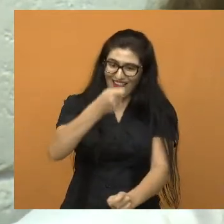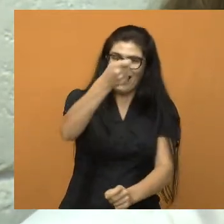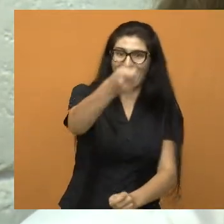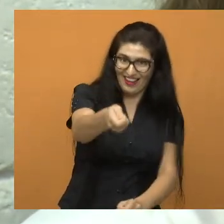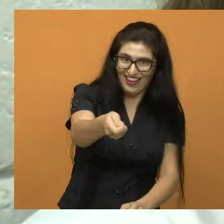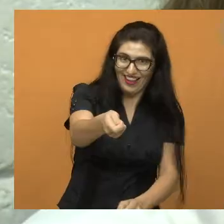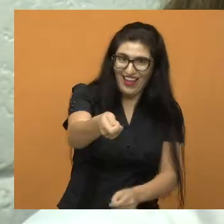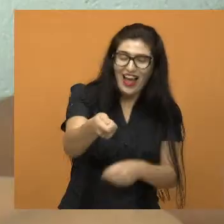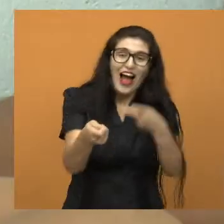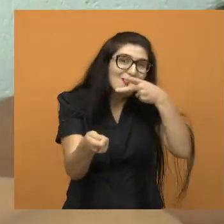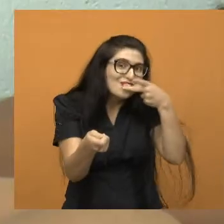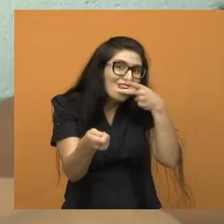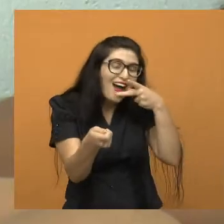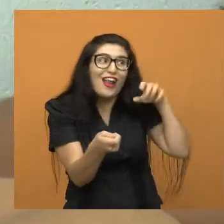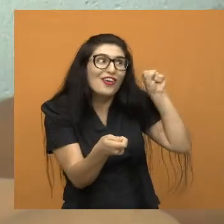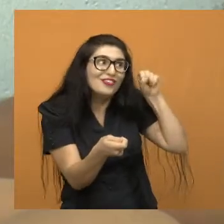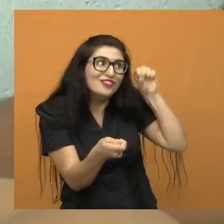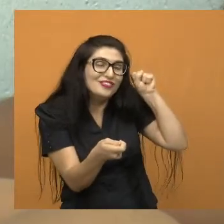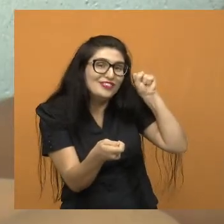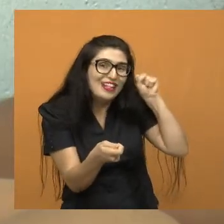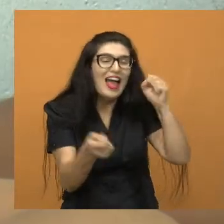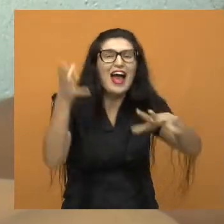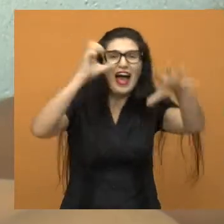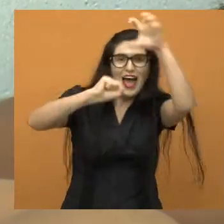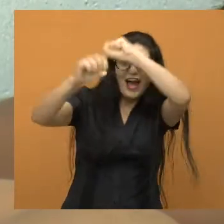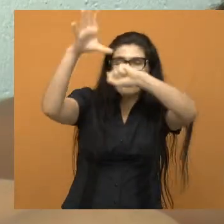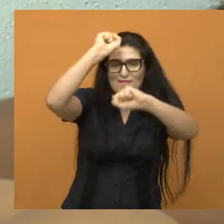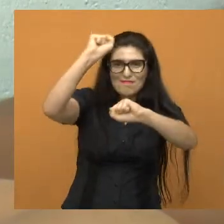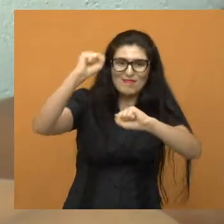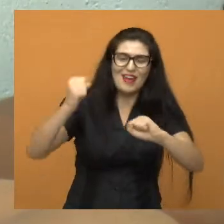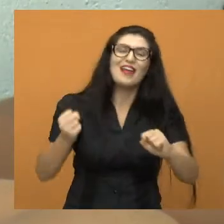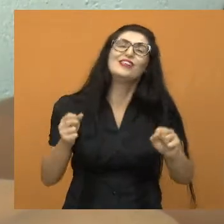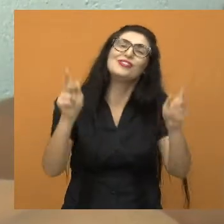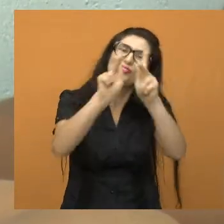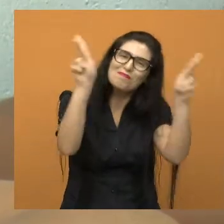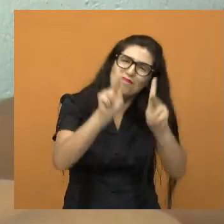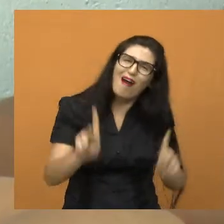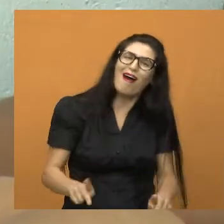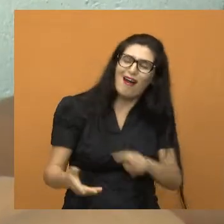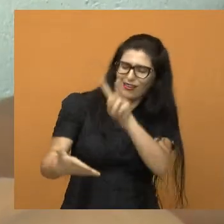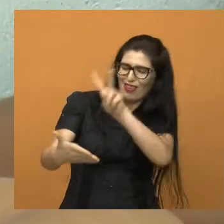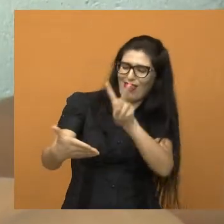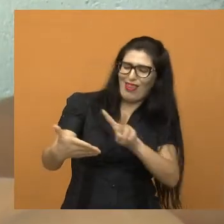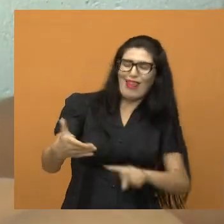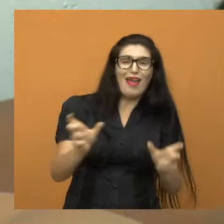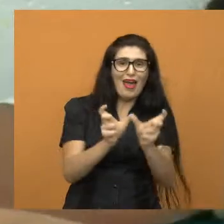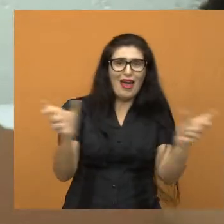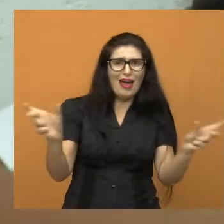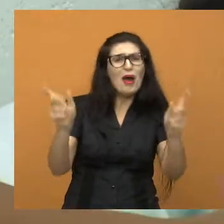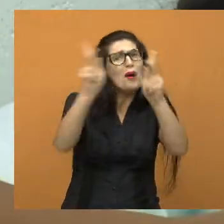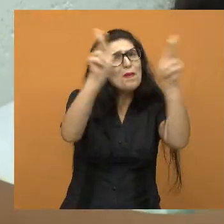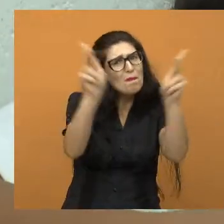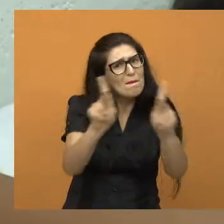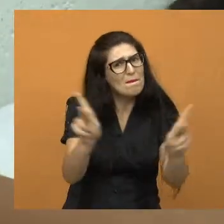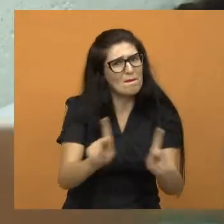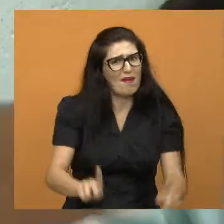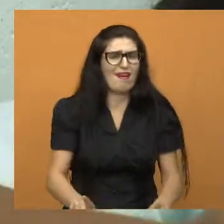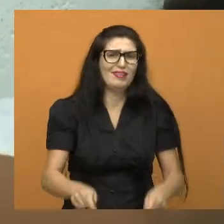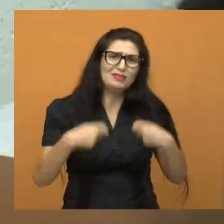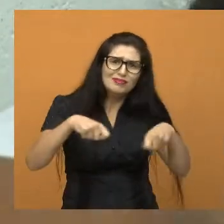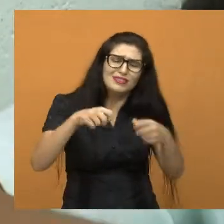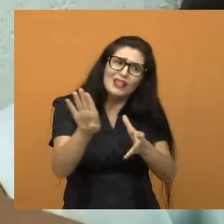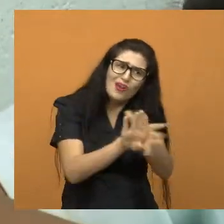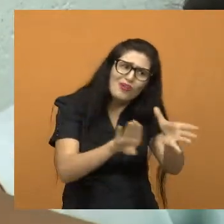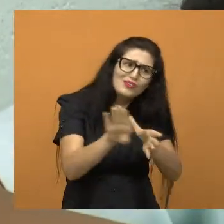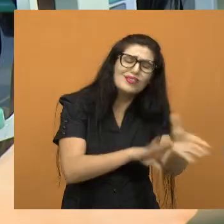gente fala no ouvido dela. Que a gente aprende muito sobre a paz, e que a gente pode passar esses recados